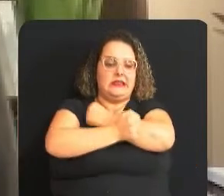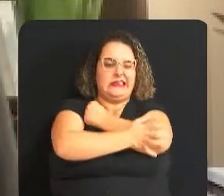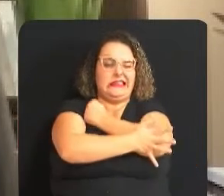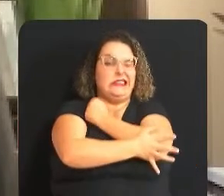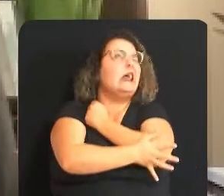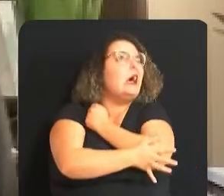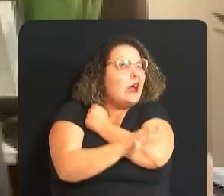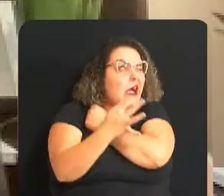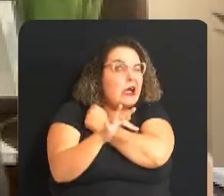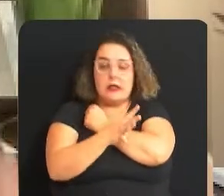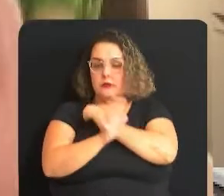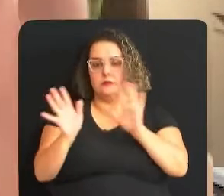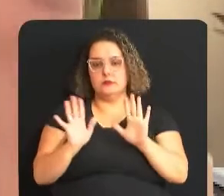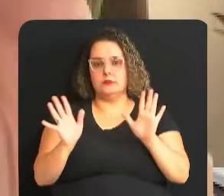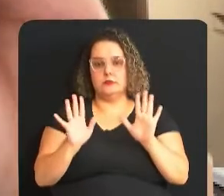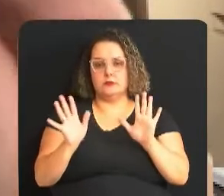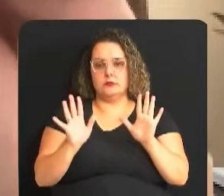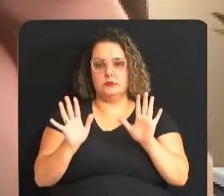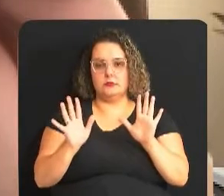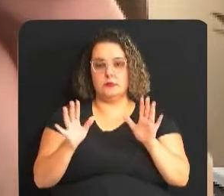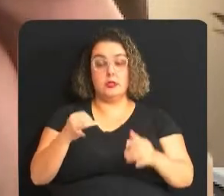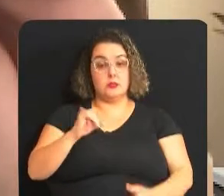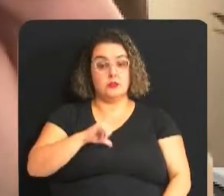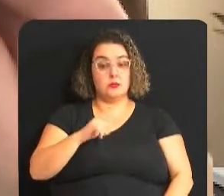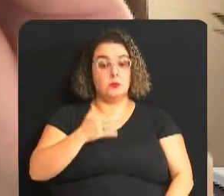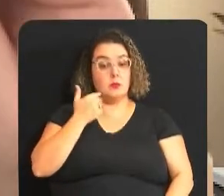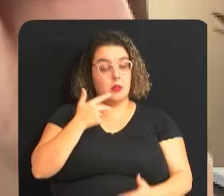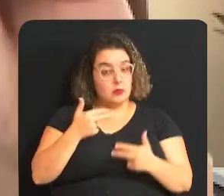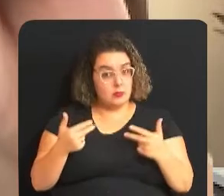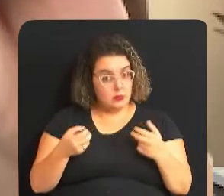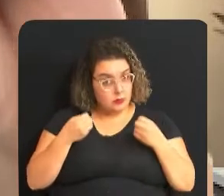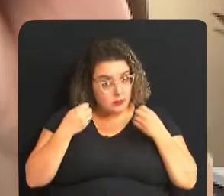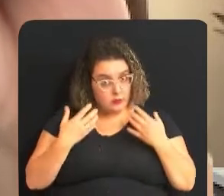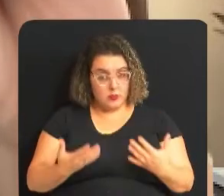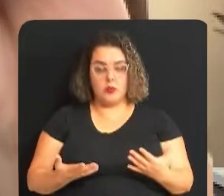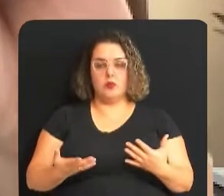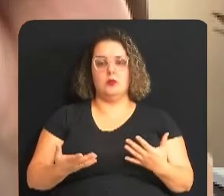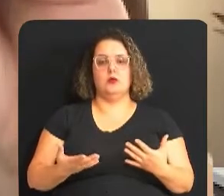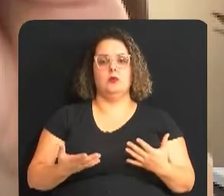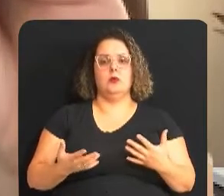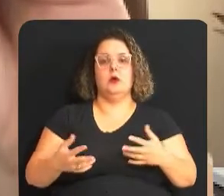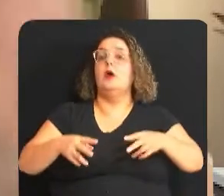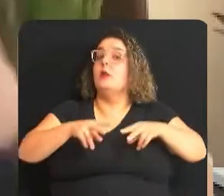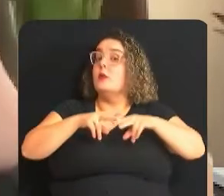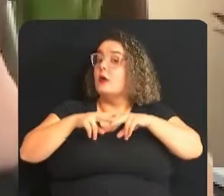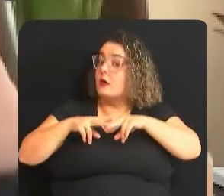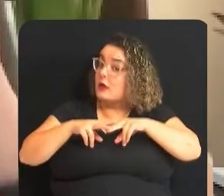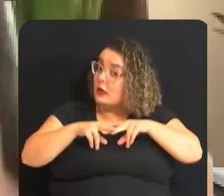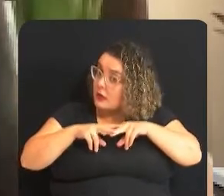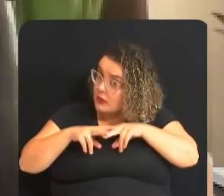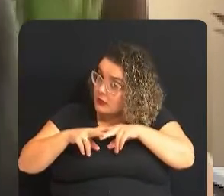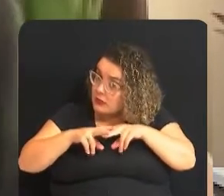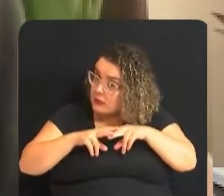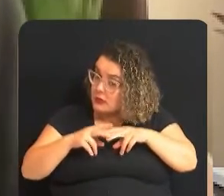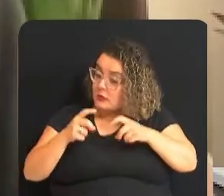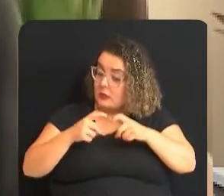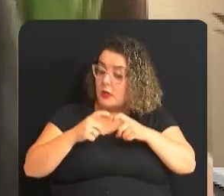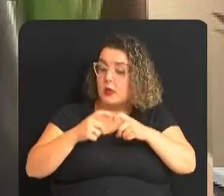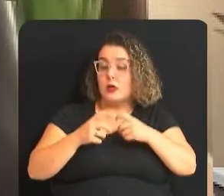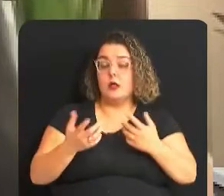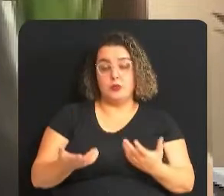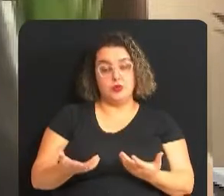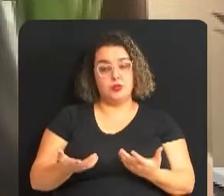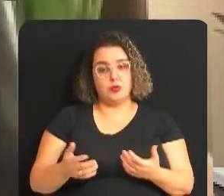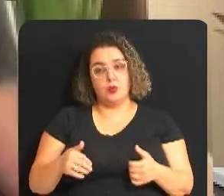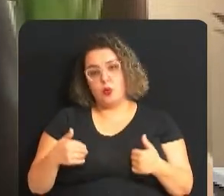nada. Se você tiver uma alimentação boa e uma boa revisão médica da máquina, que é aquela história. Qual é